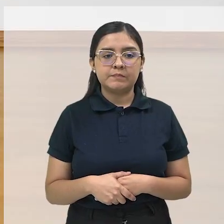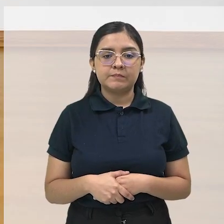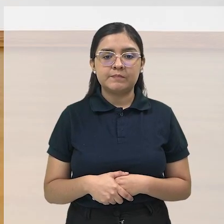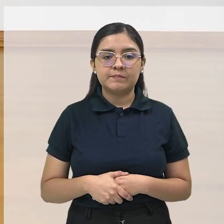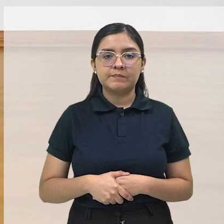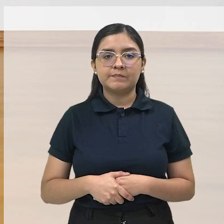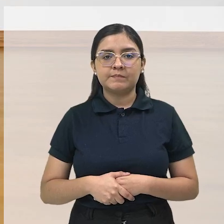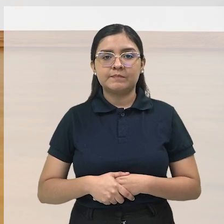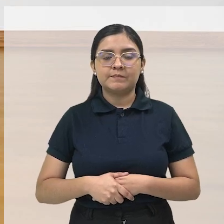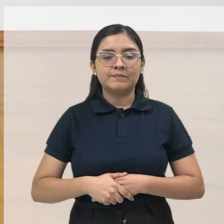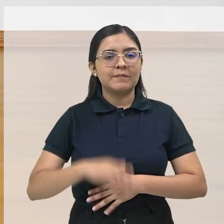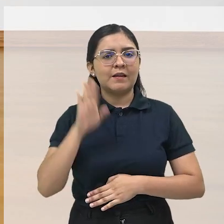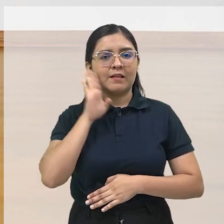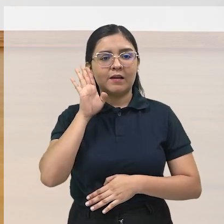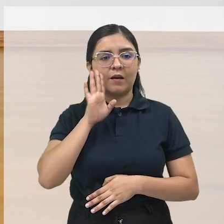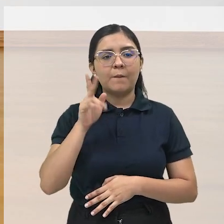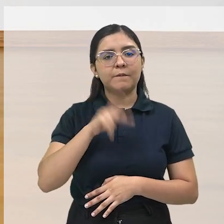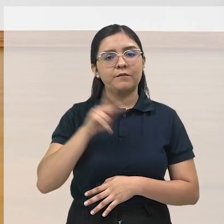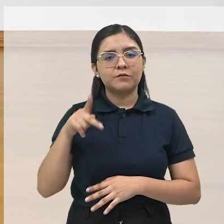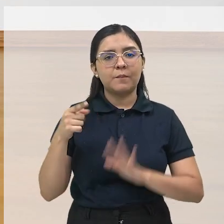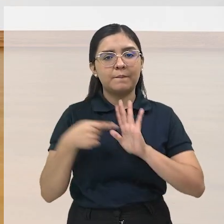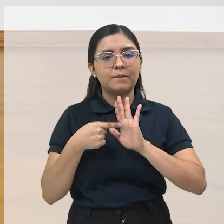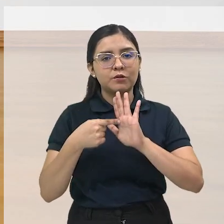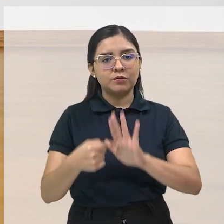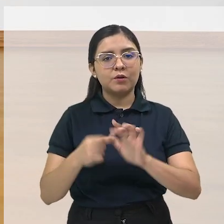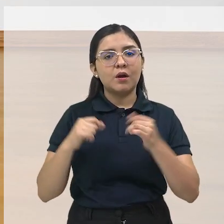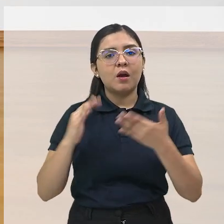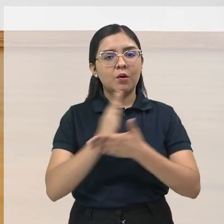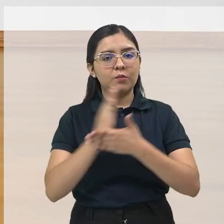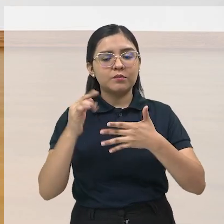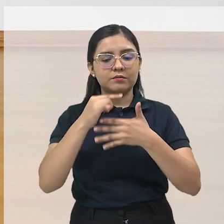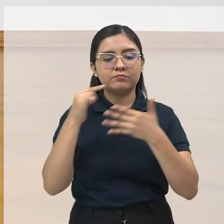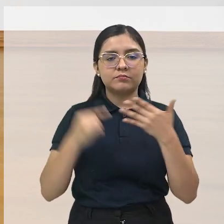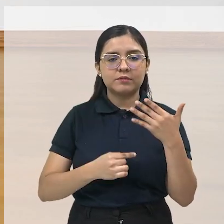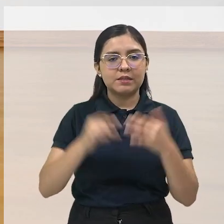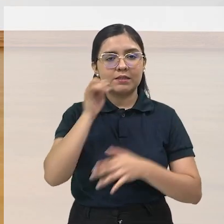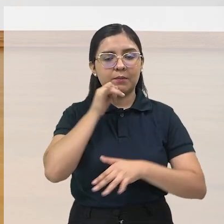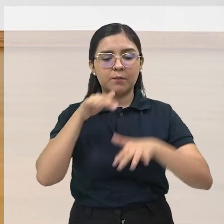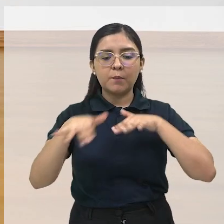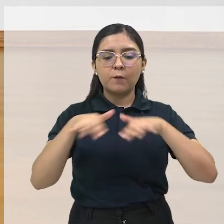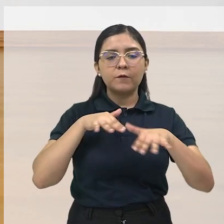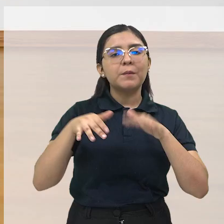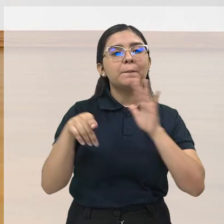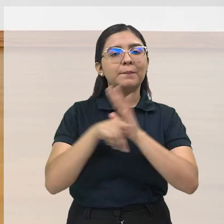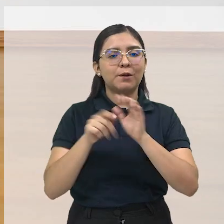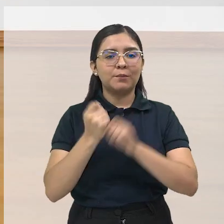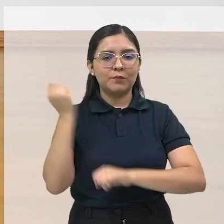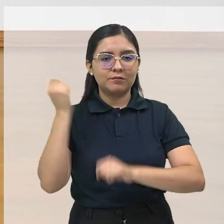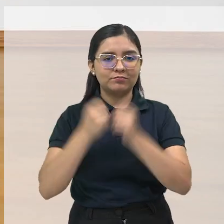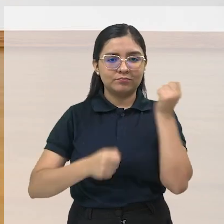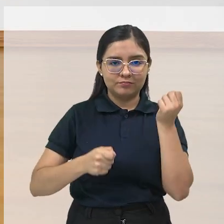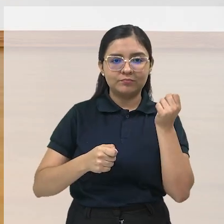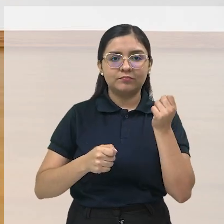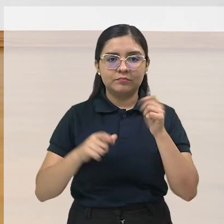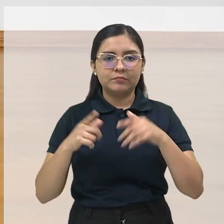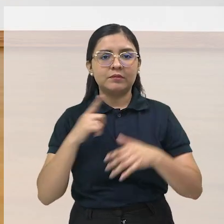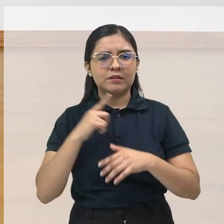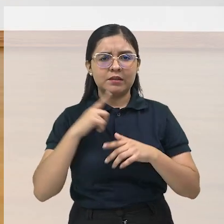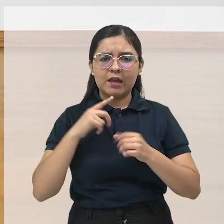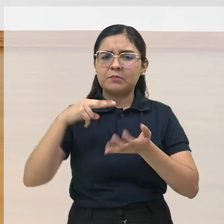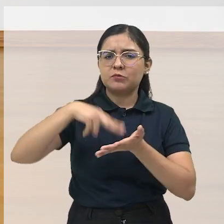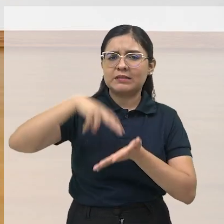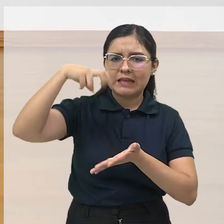Que legal que o professor mostrou para a gente alguns exemplos da movimentação. A gente consegue perceber que é uma movimentação bem acrobática, né?